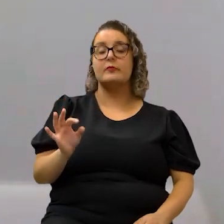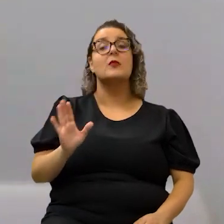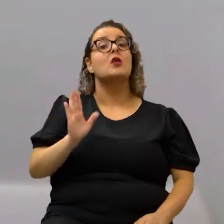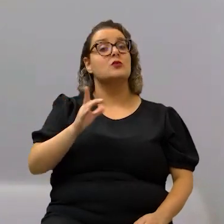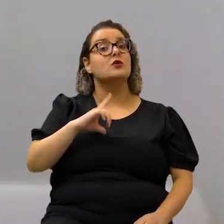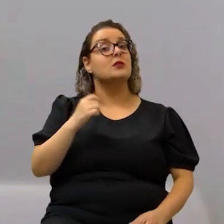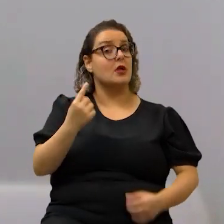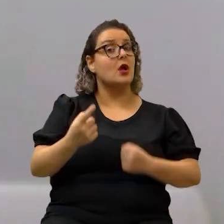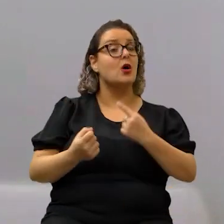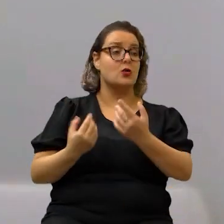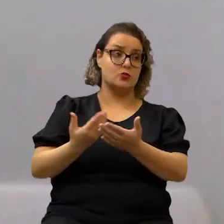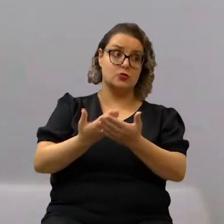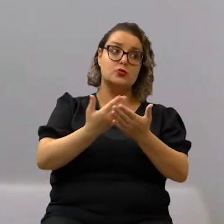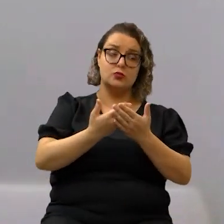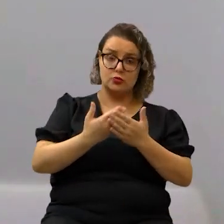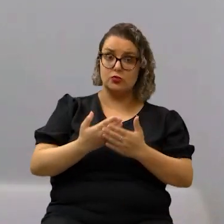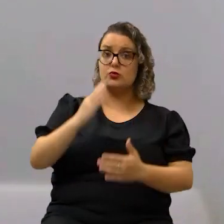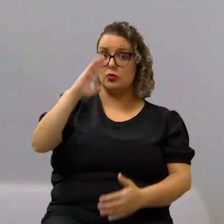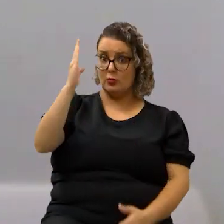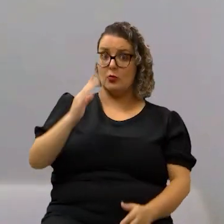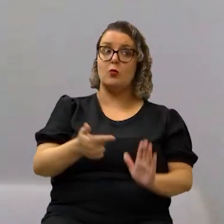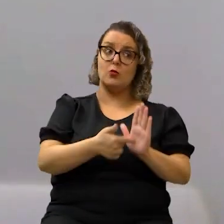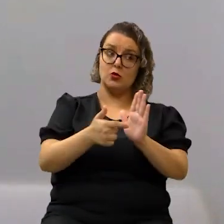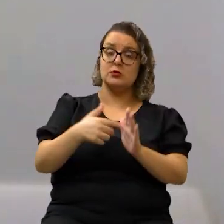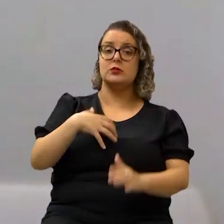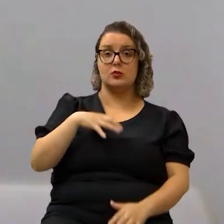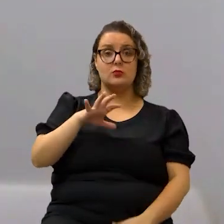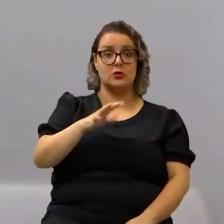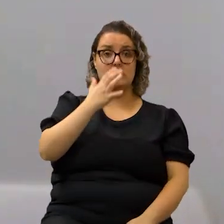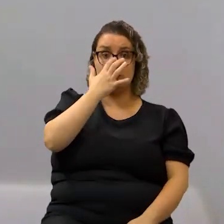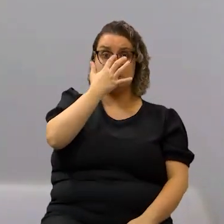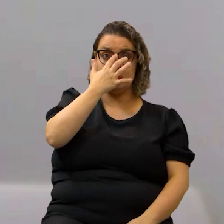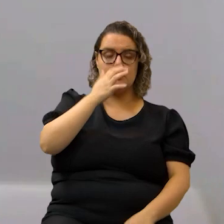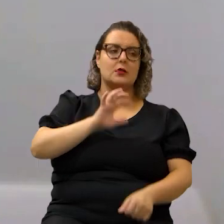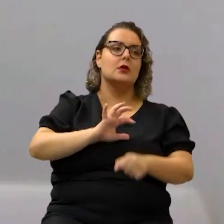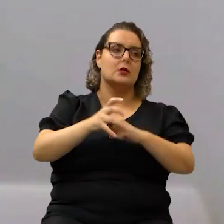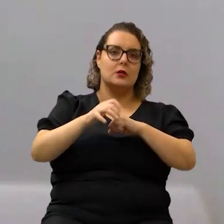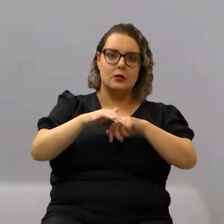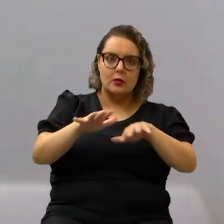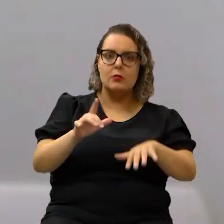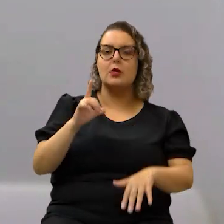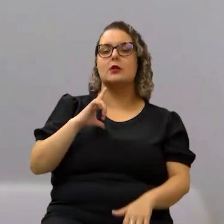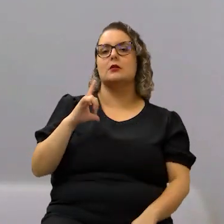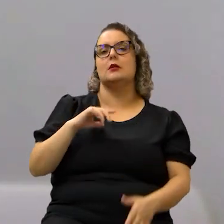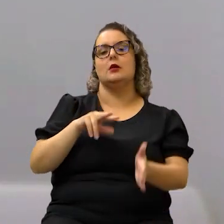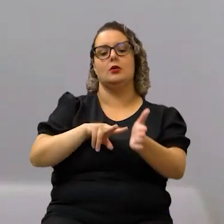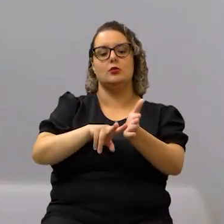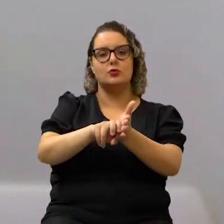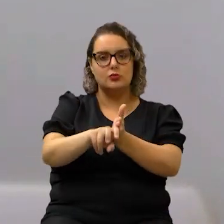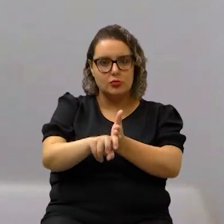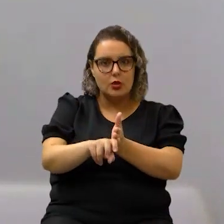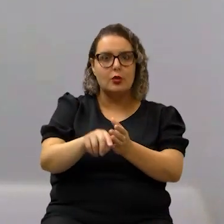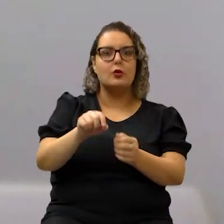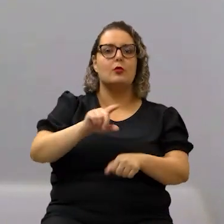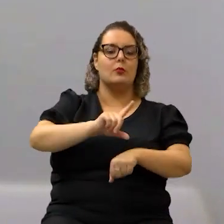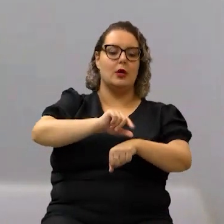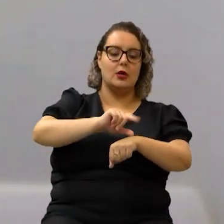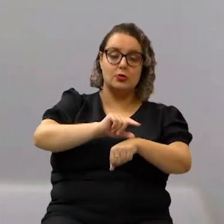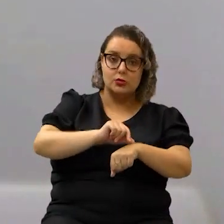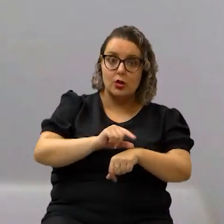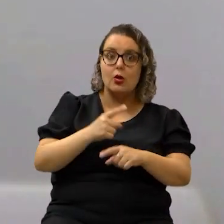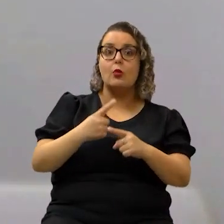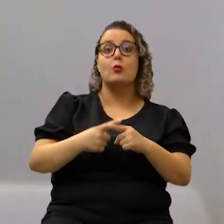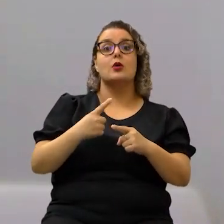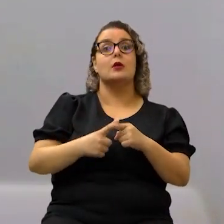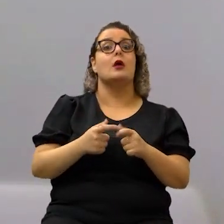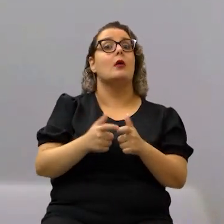sintomas. Então, a gente já tem alguns estudos brasileiros mostrando isso, que na pandemia a gente tem diagnósticos feitos